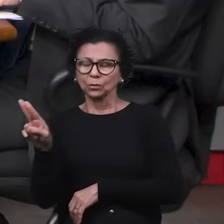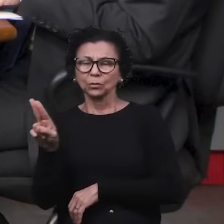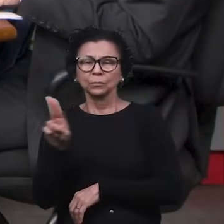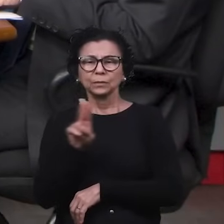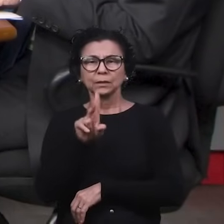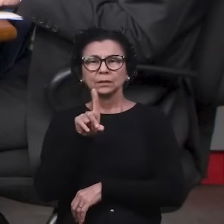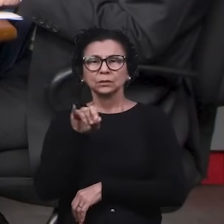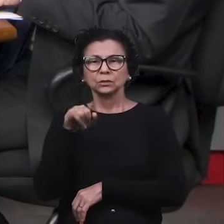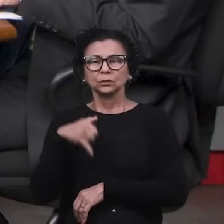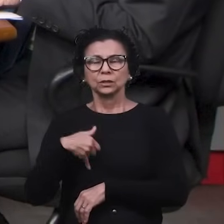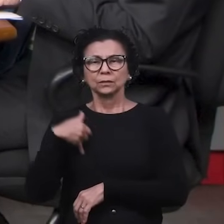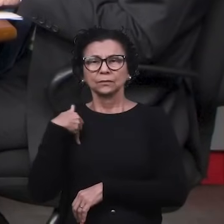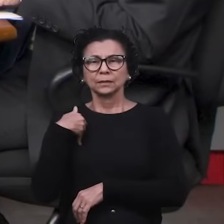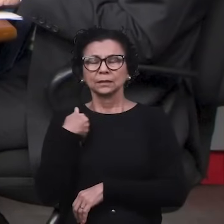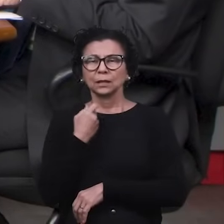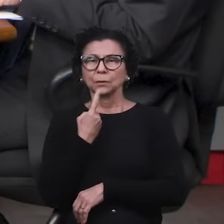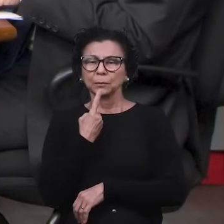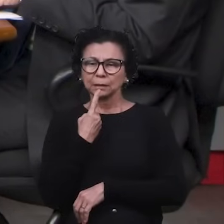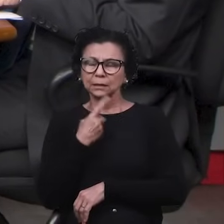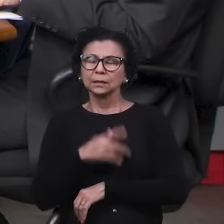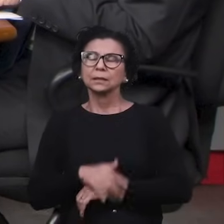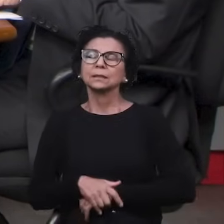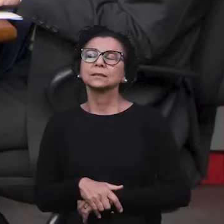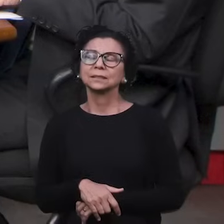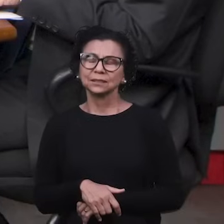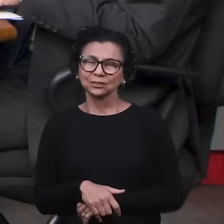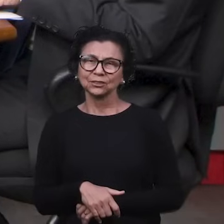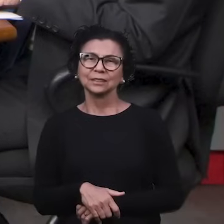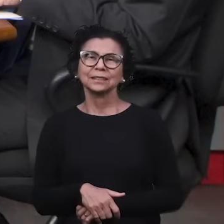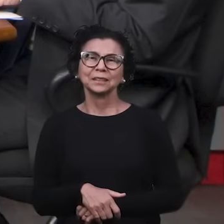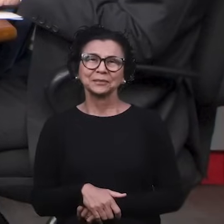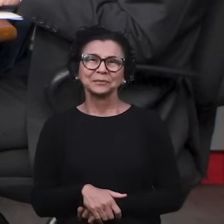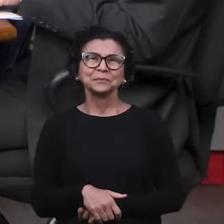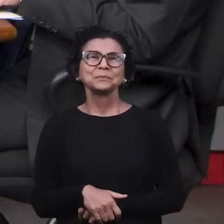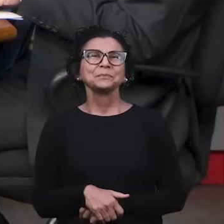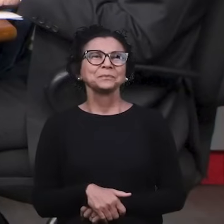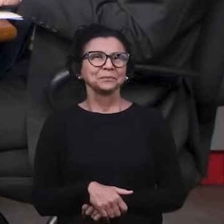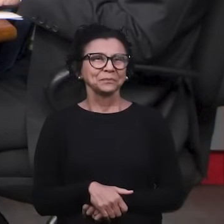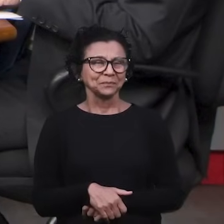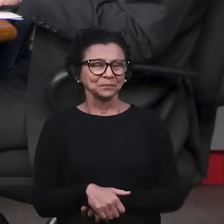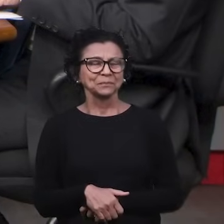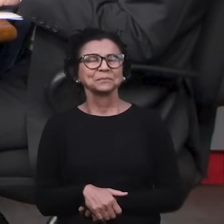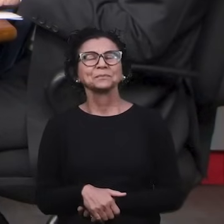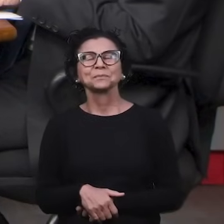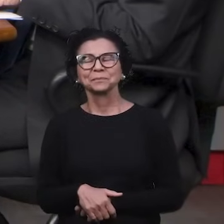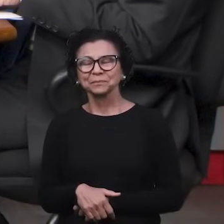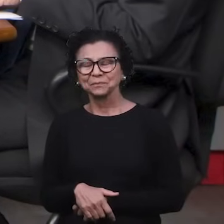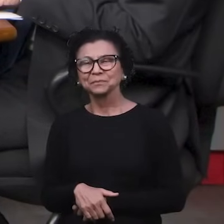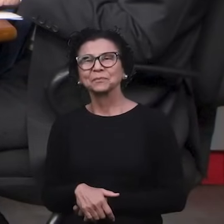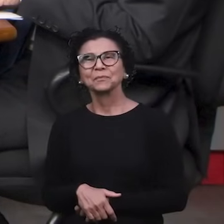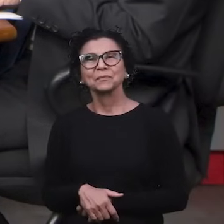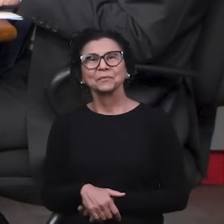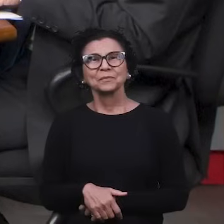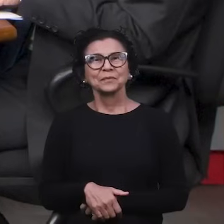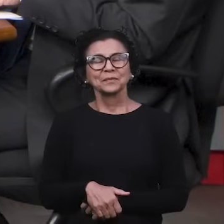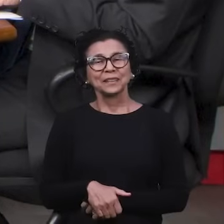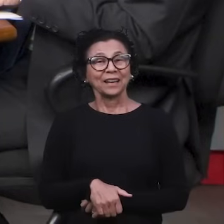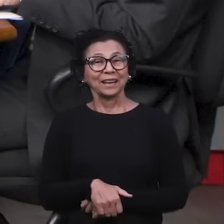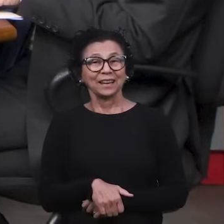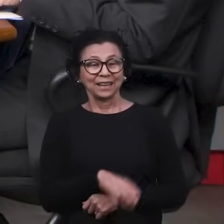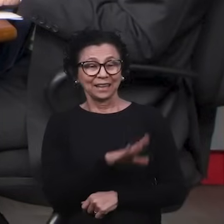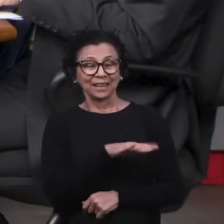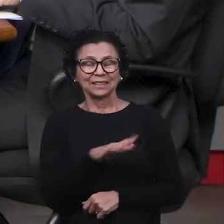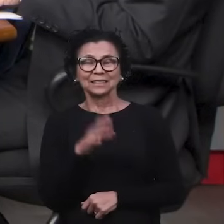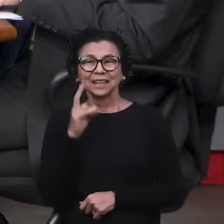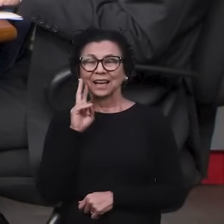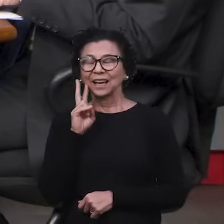data do aniversário da criança. Eu achei fantástico. Sim. É exatamente isso, não é, Eliane? Exatamente. Então, eles entram ali e já olham o seu nome ali, ó,